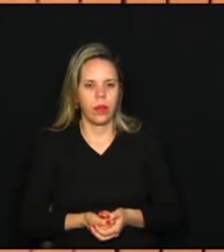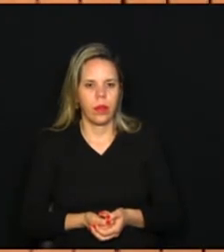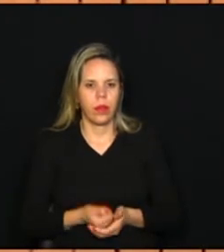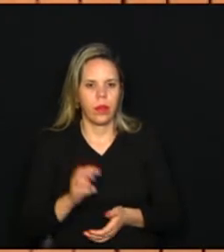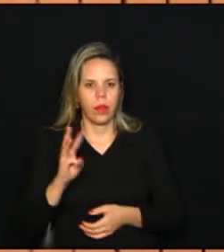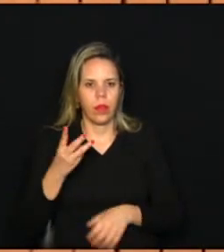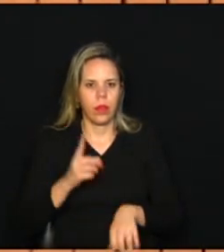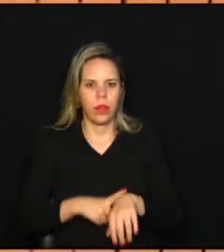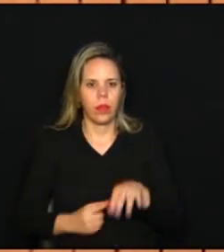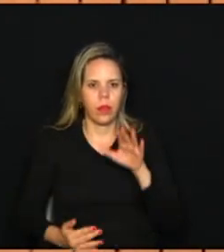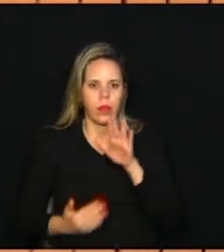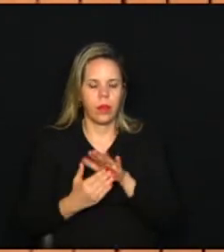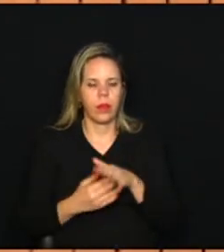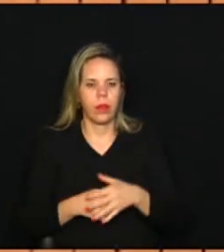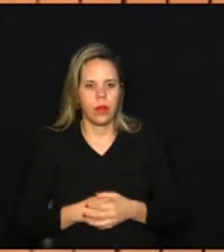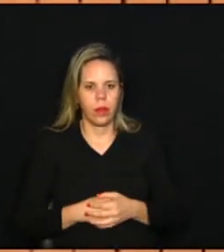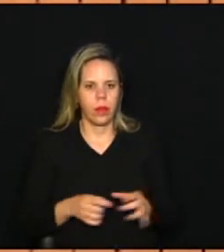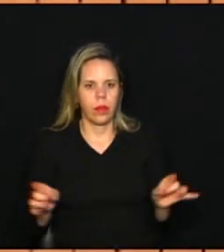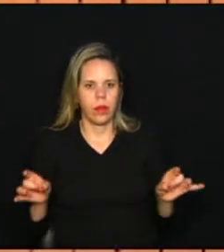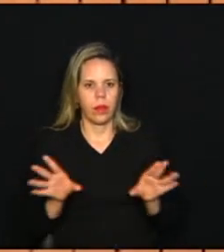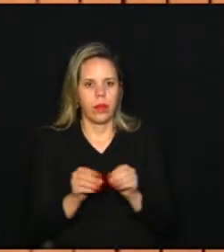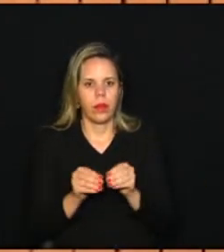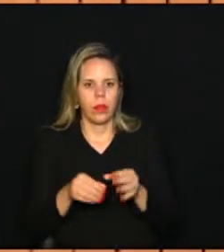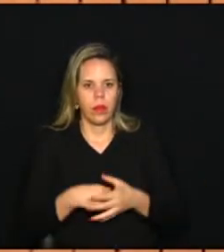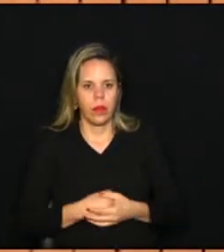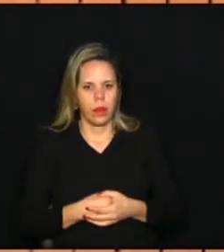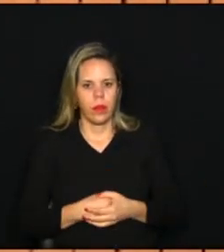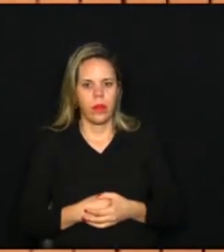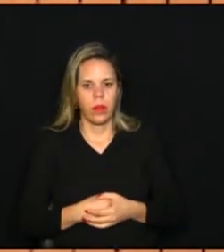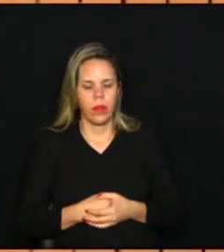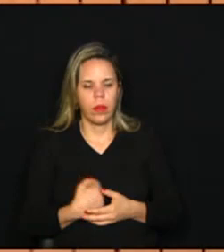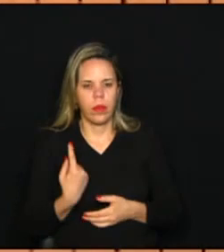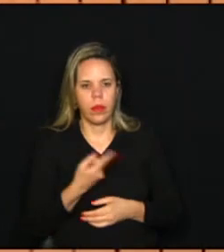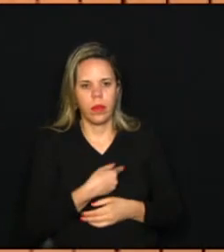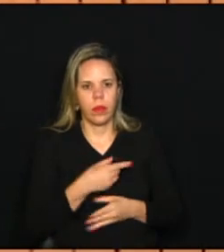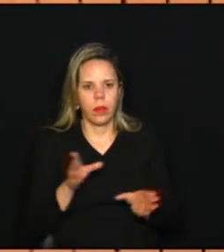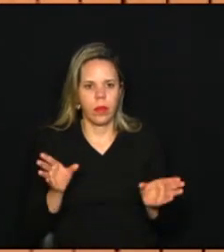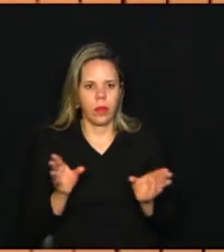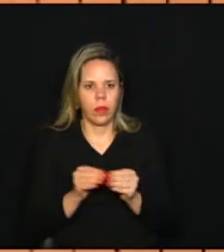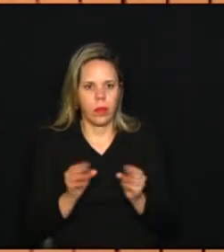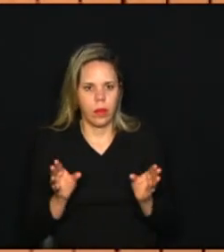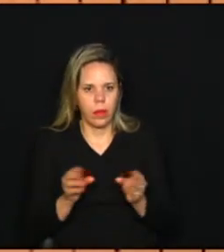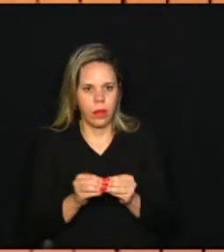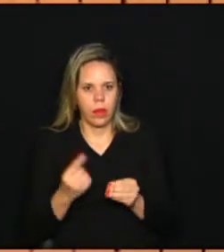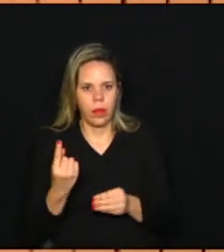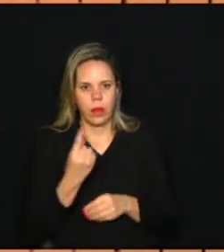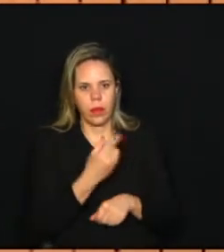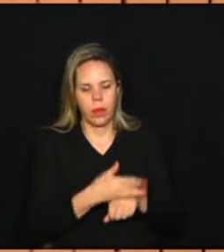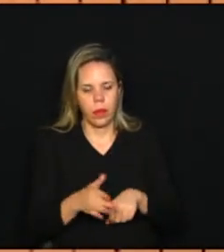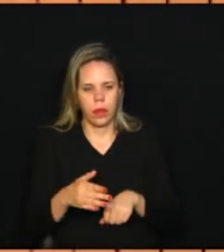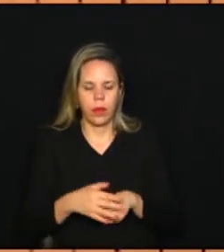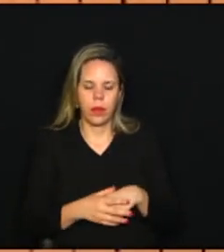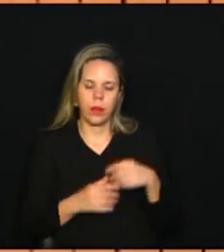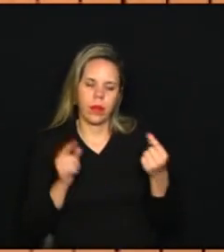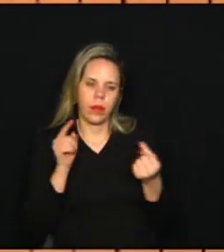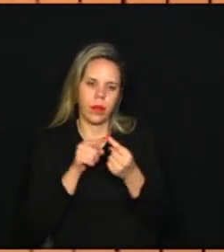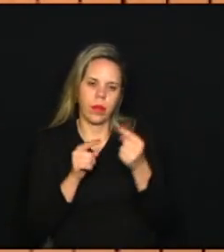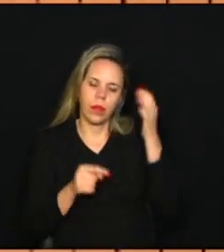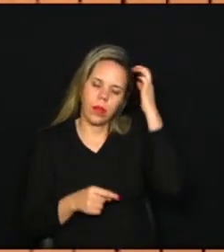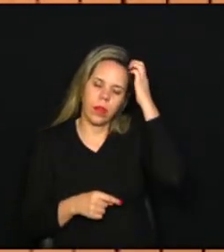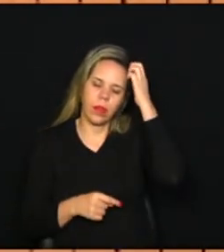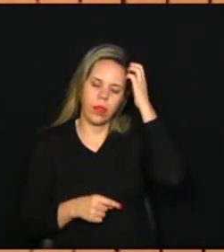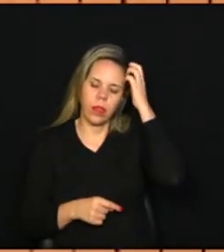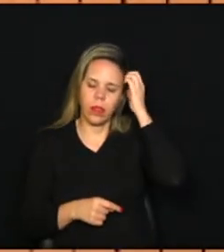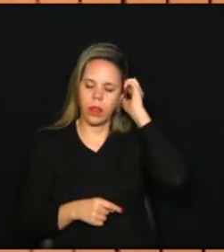15h10, no mais tardar, para encerrarmos a reunião. Então, para que a gente seja bem prático e objetivo,